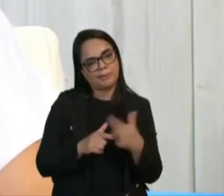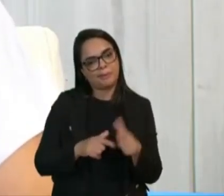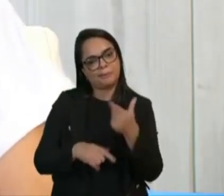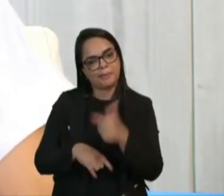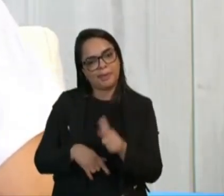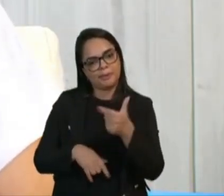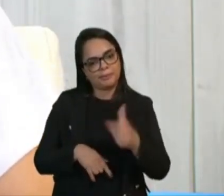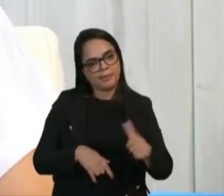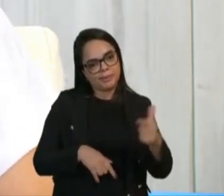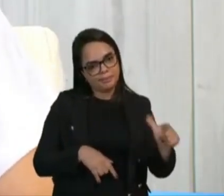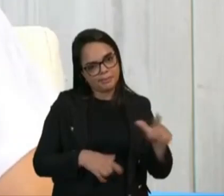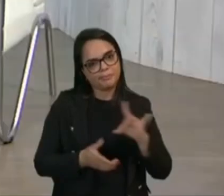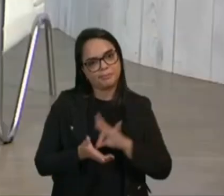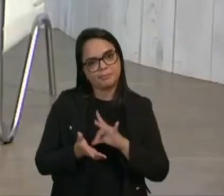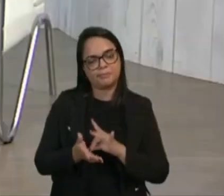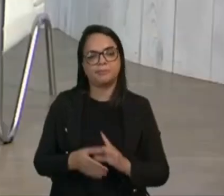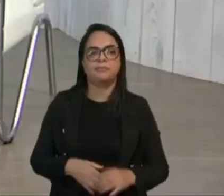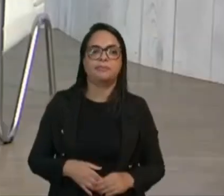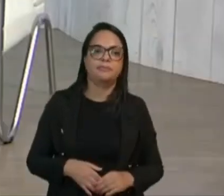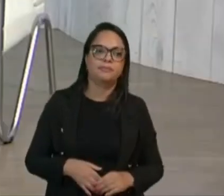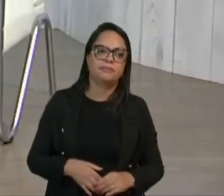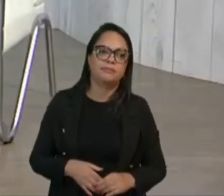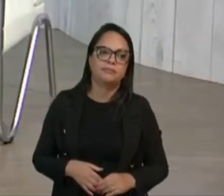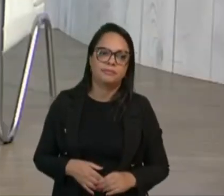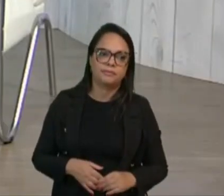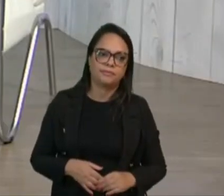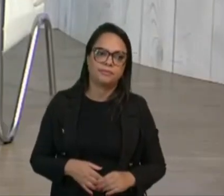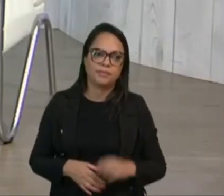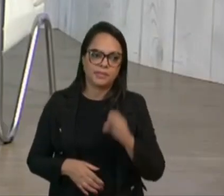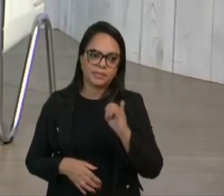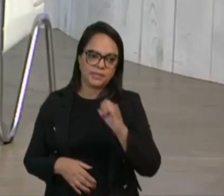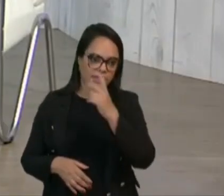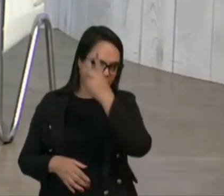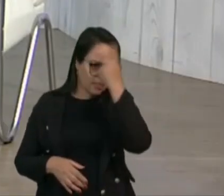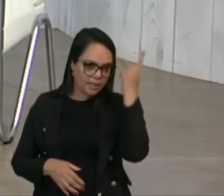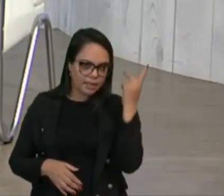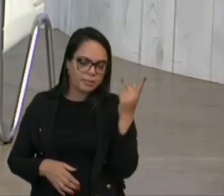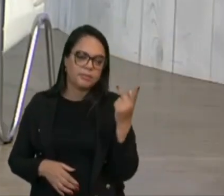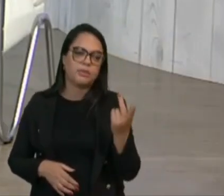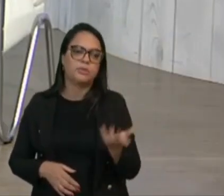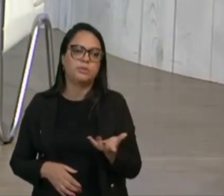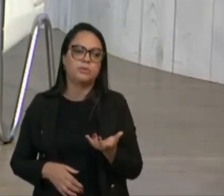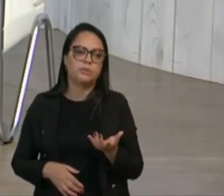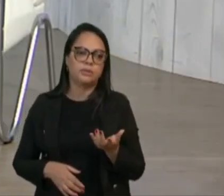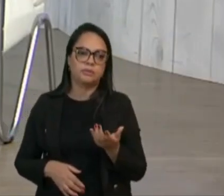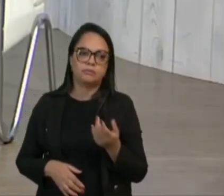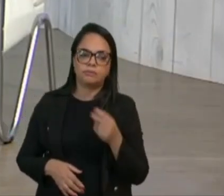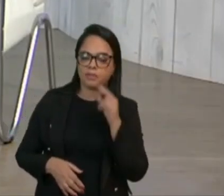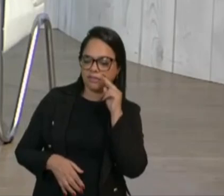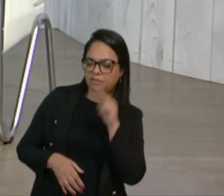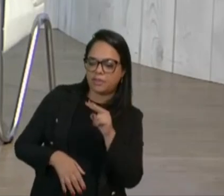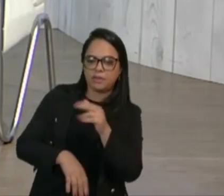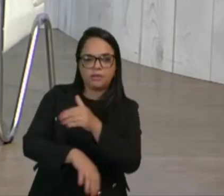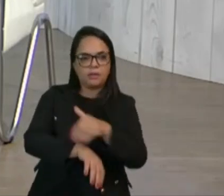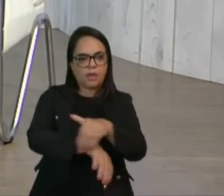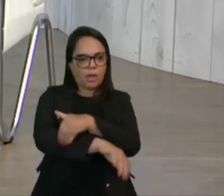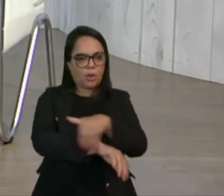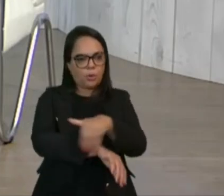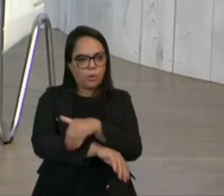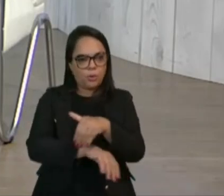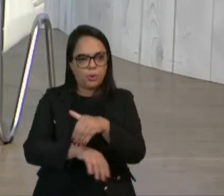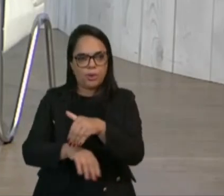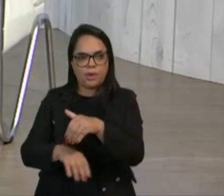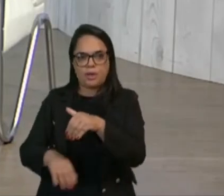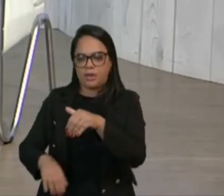A verdade é essa. Exatamente. E caso a pessoa tenha na rua dela, viu algum caso de